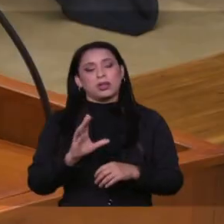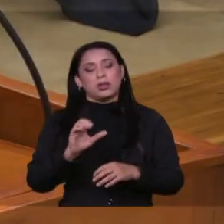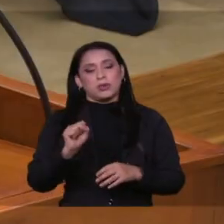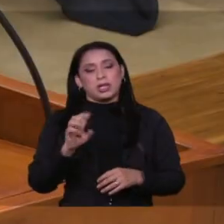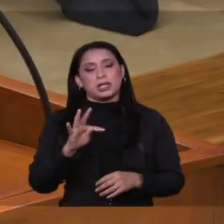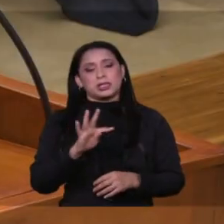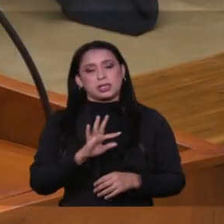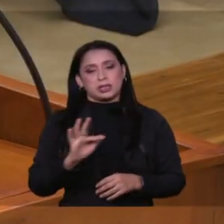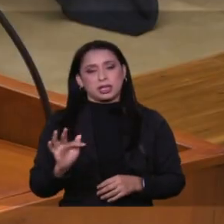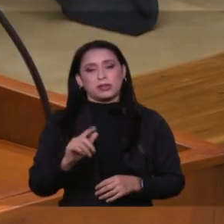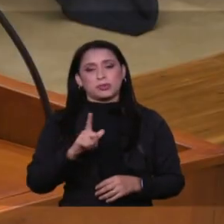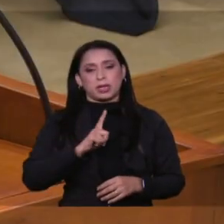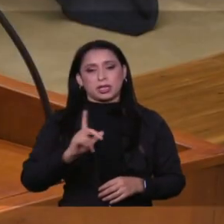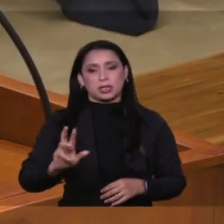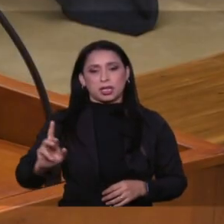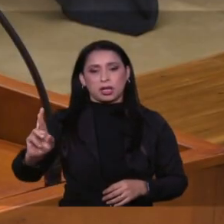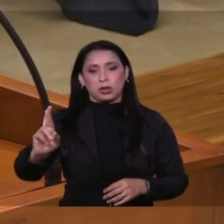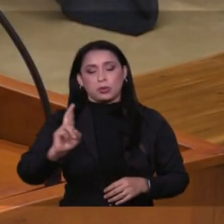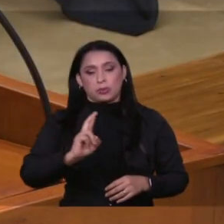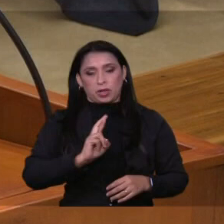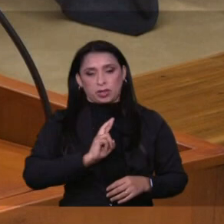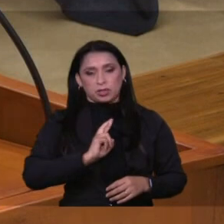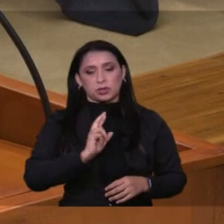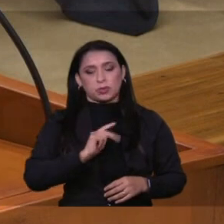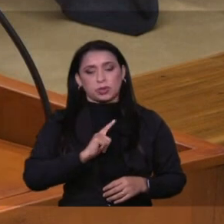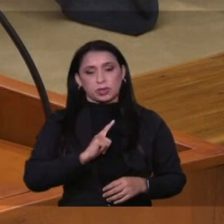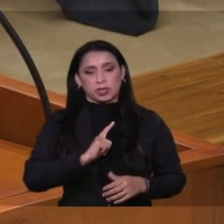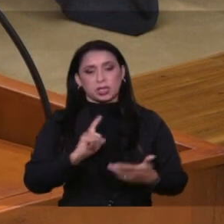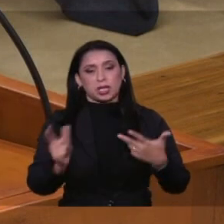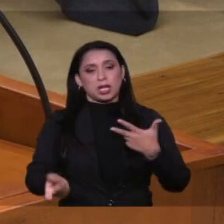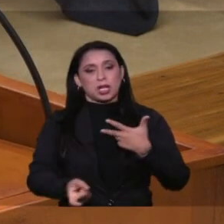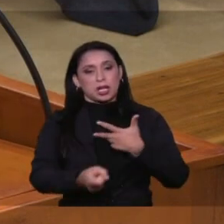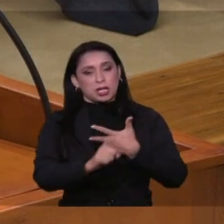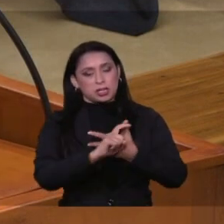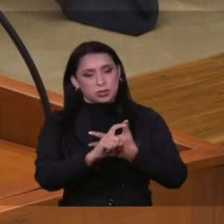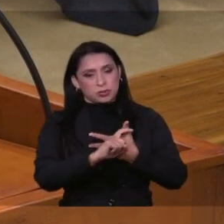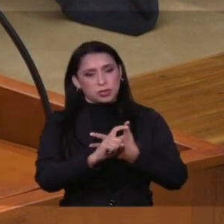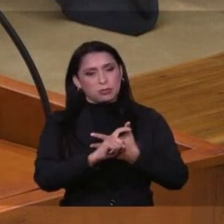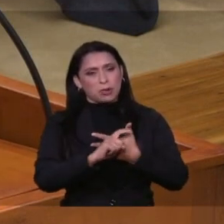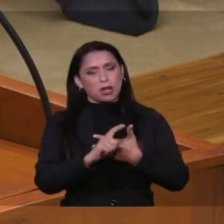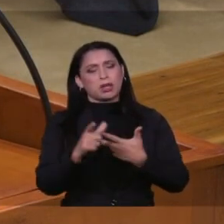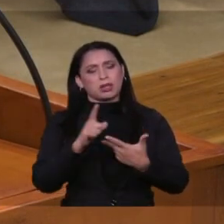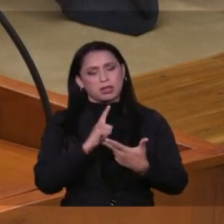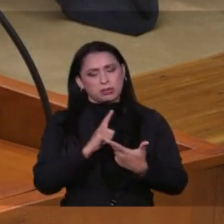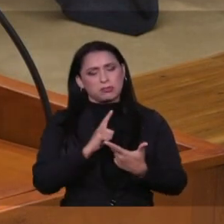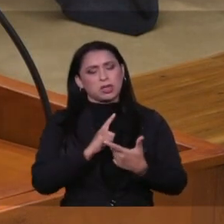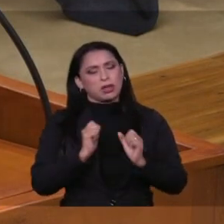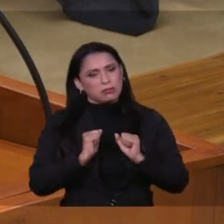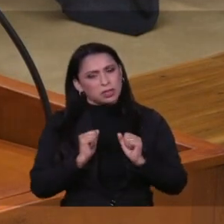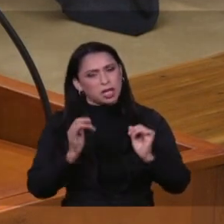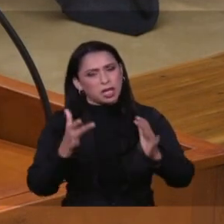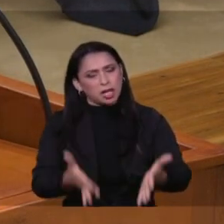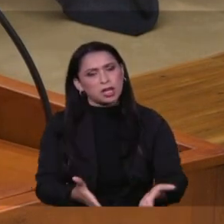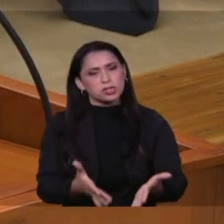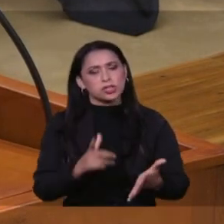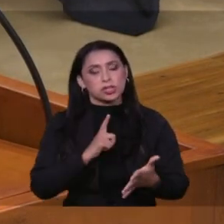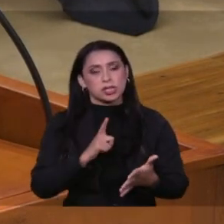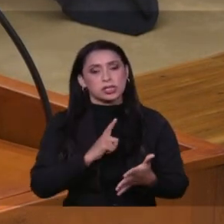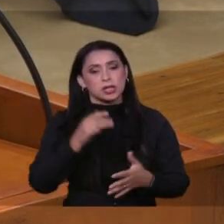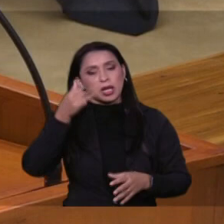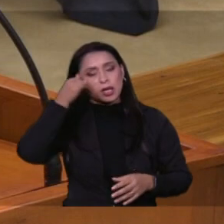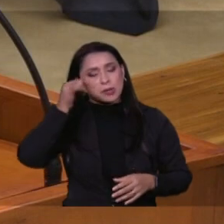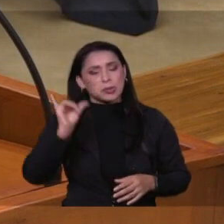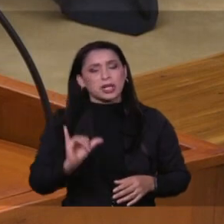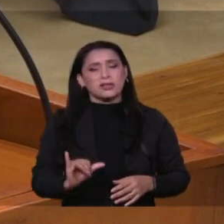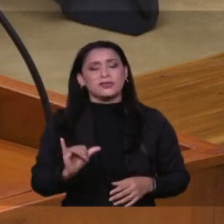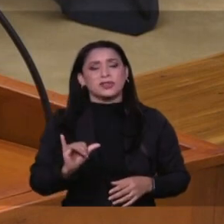resposta que, de fato, compelisse ao Poder Executivo Federal que dotasse as medidas necessárias para evitar esse trágico quadro